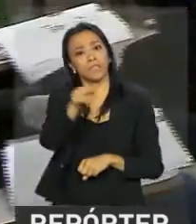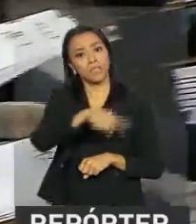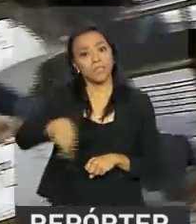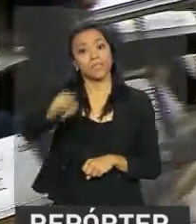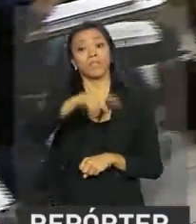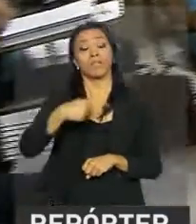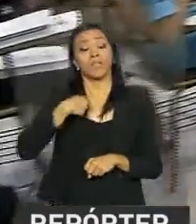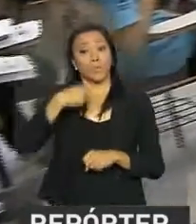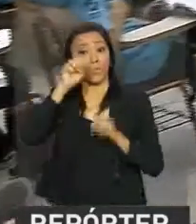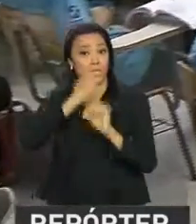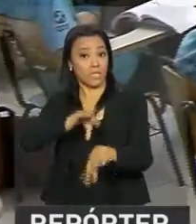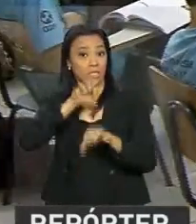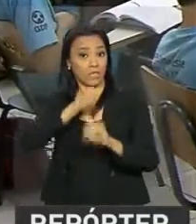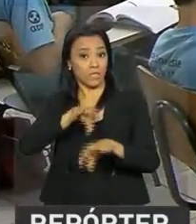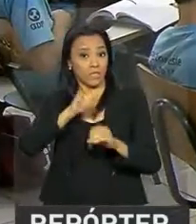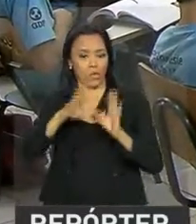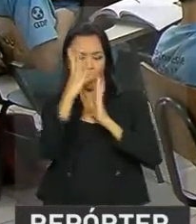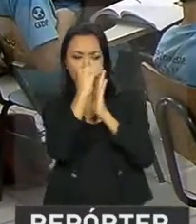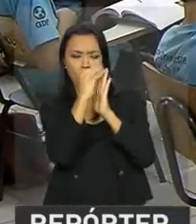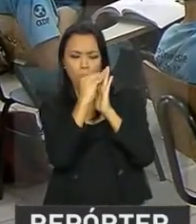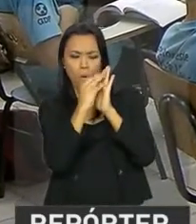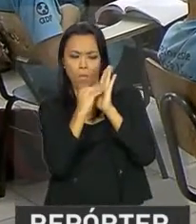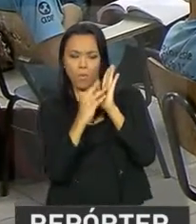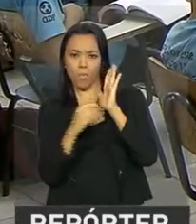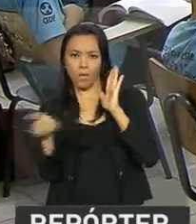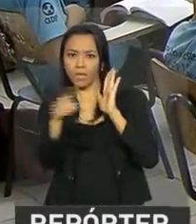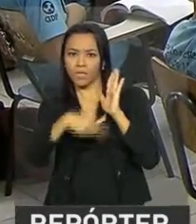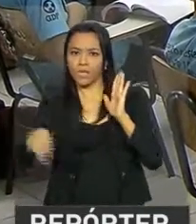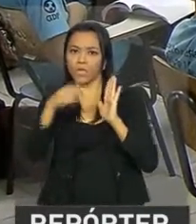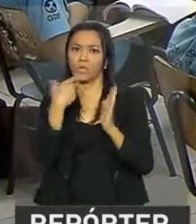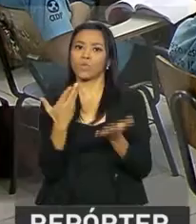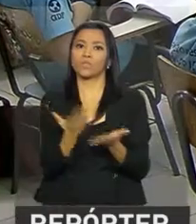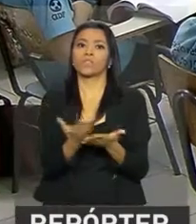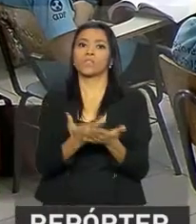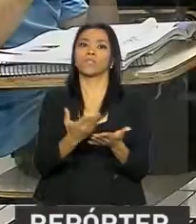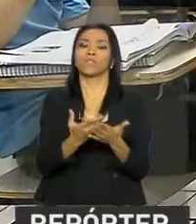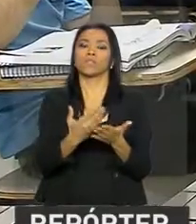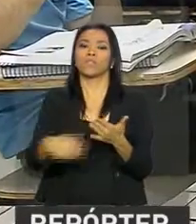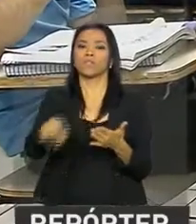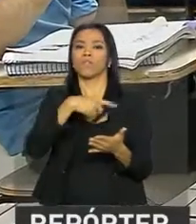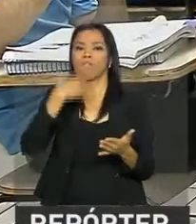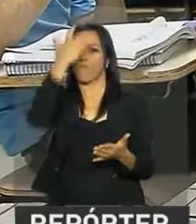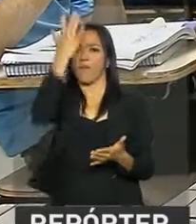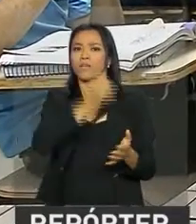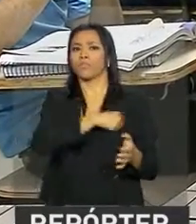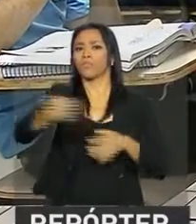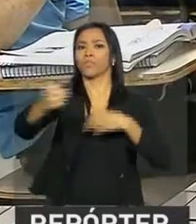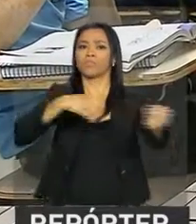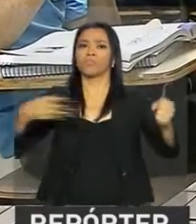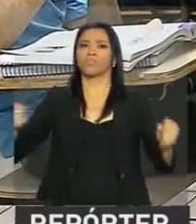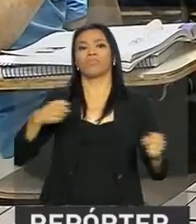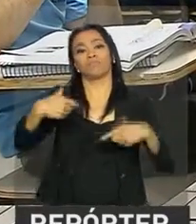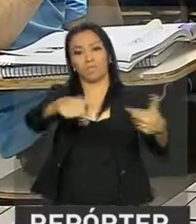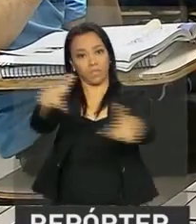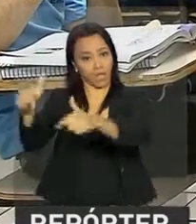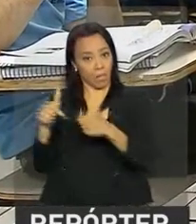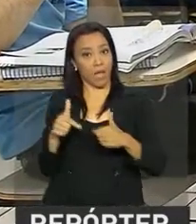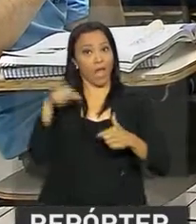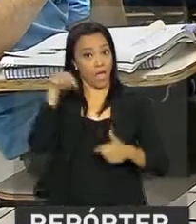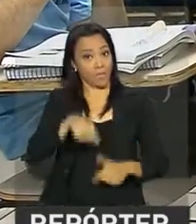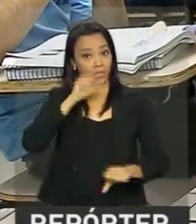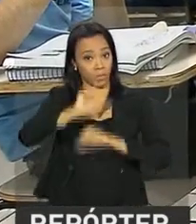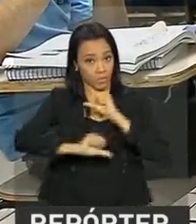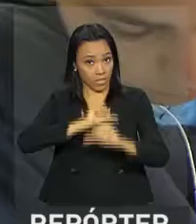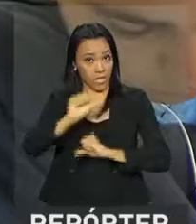ter ensino com conteúdo que facilite a entrada do estudante no mercado de trabalho segundo uma pesquisa do ibope mudanças como